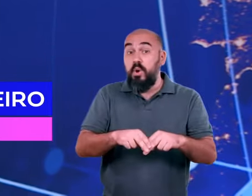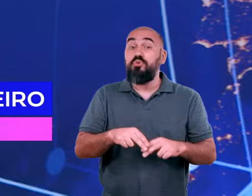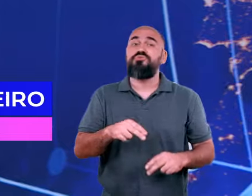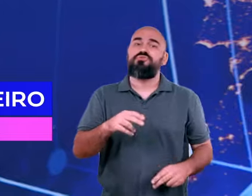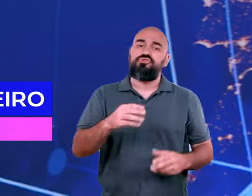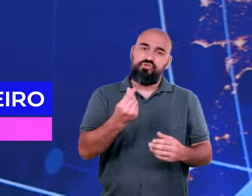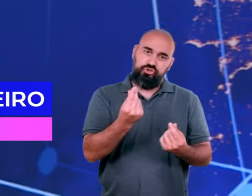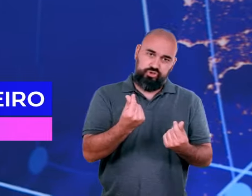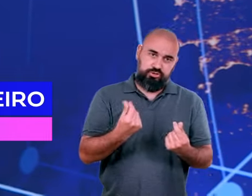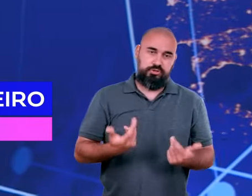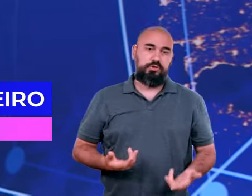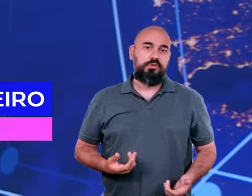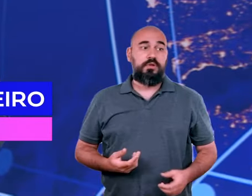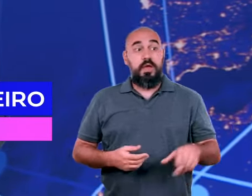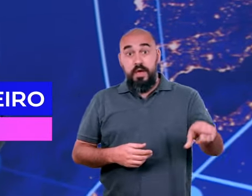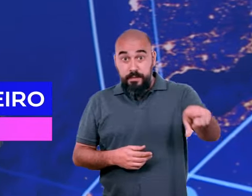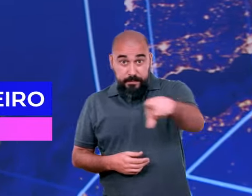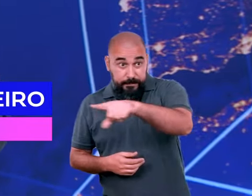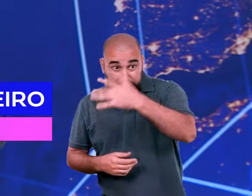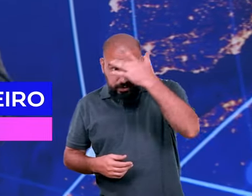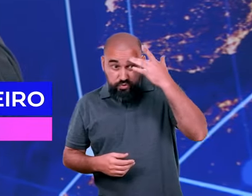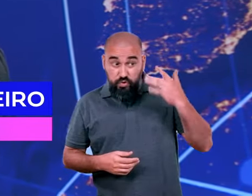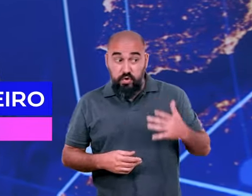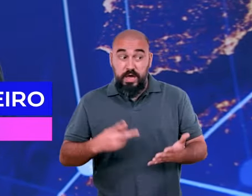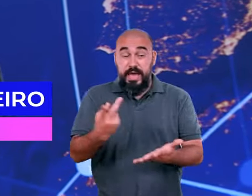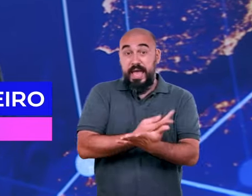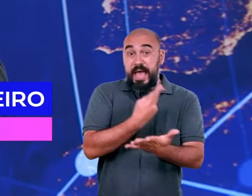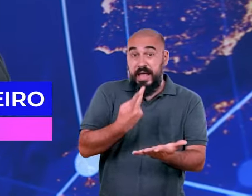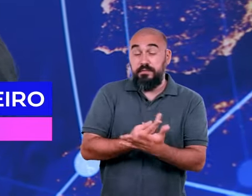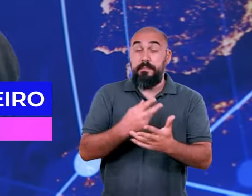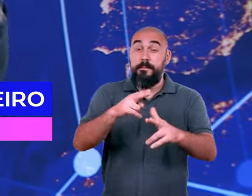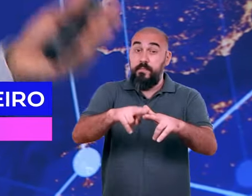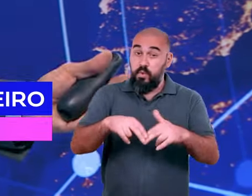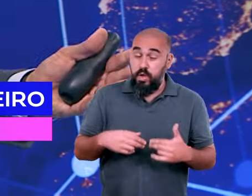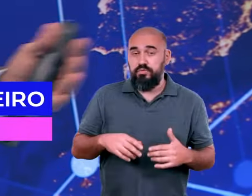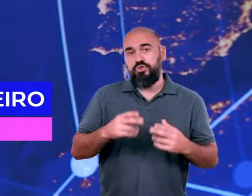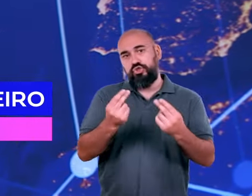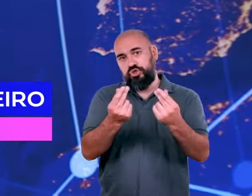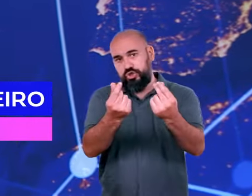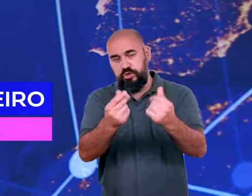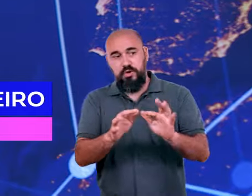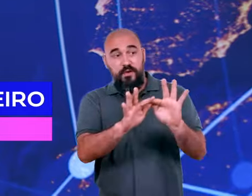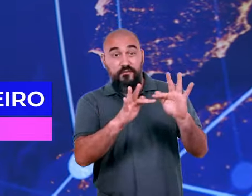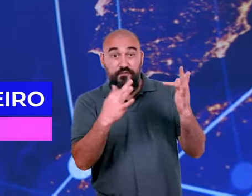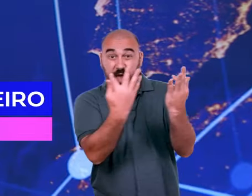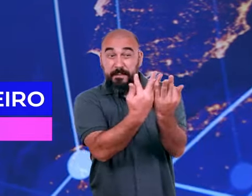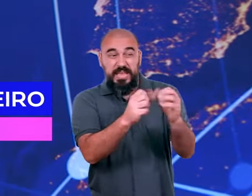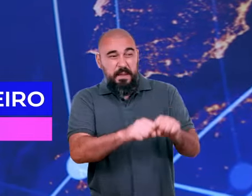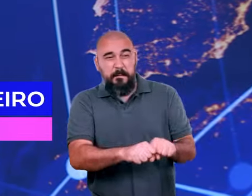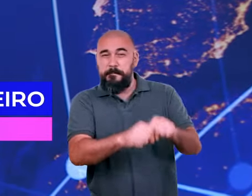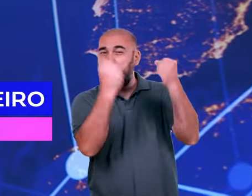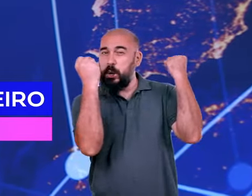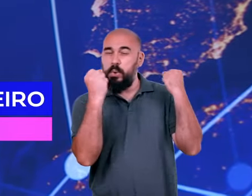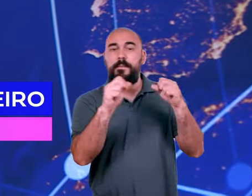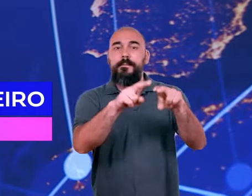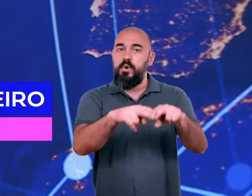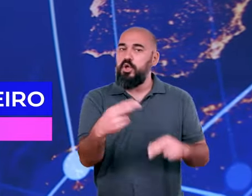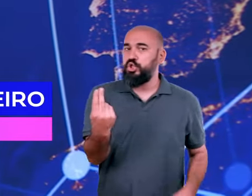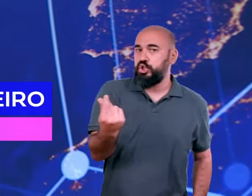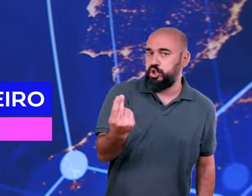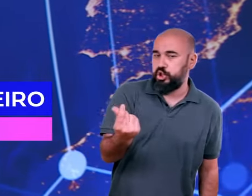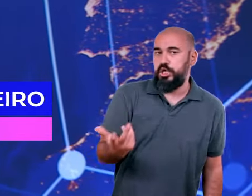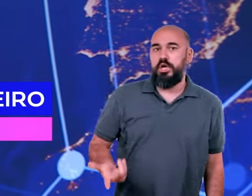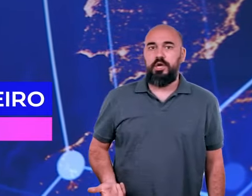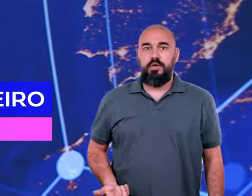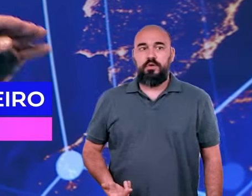As pessoas se corrompem por dinheiro. As famílias se destroem por dinheiro. Filhos e